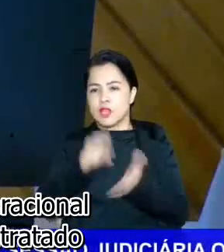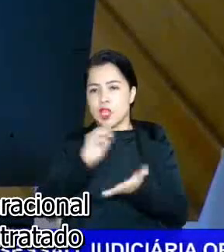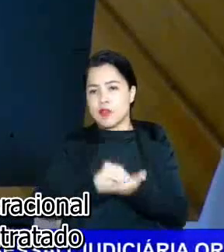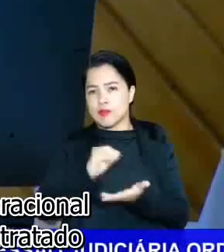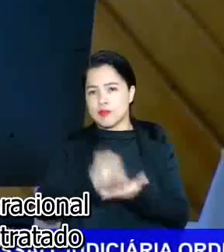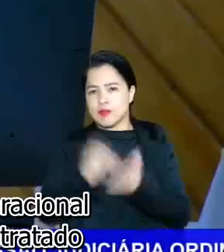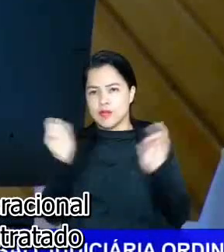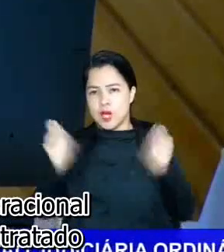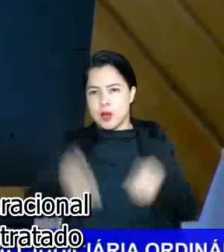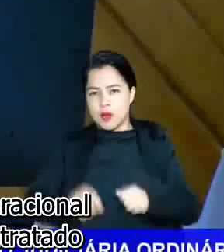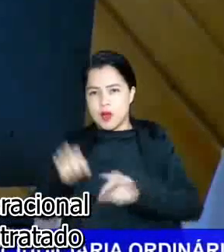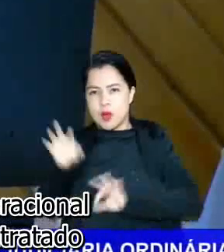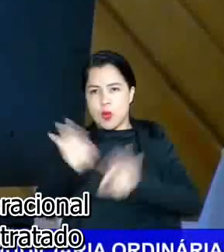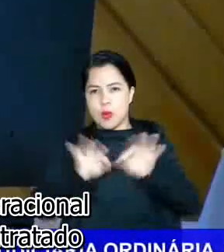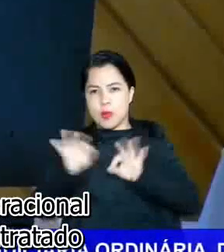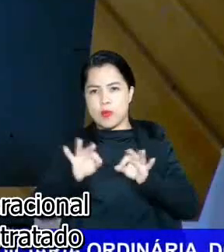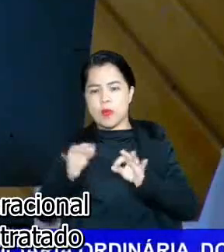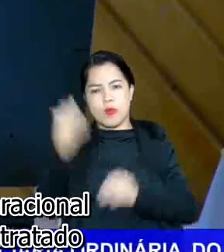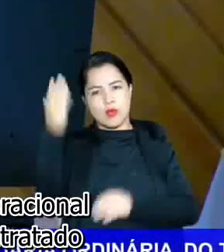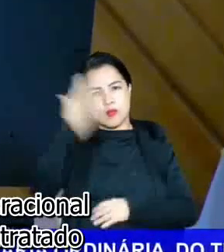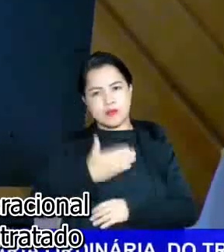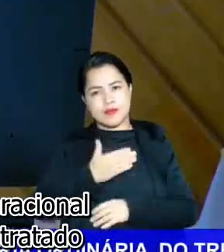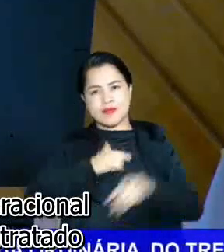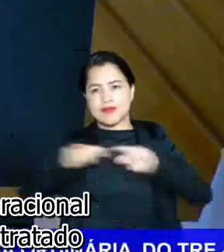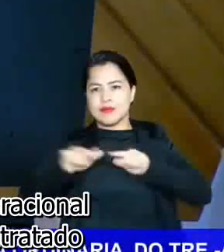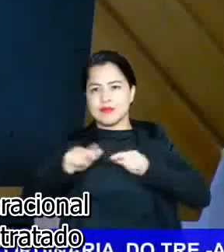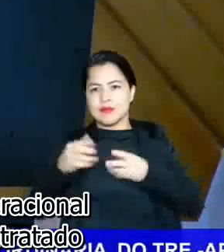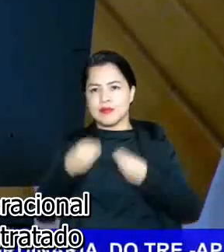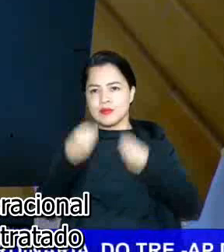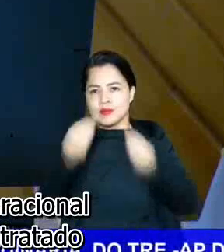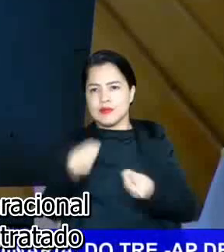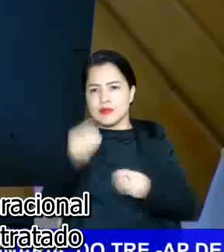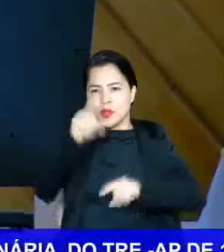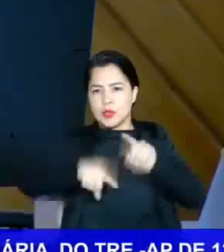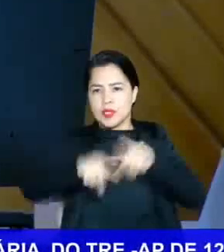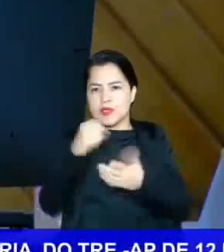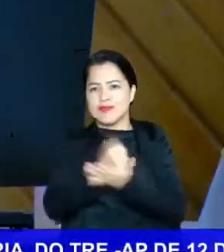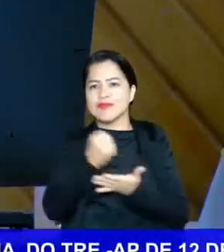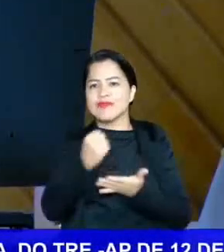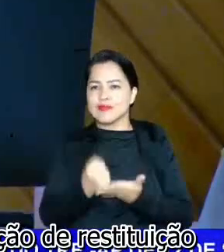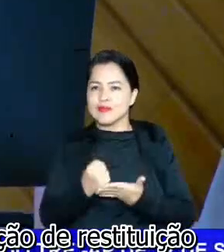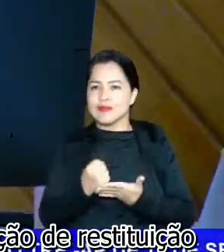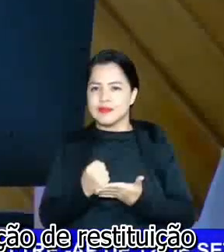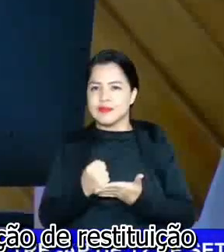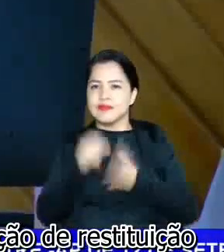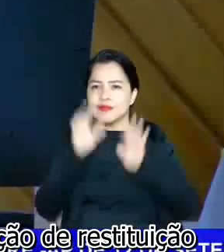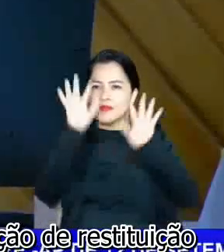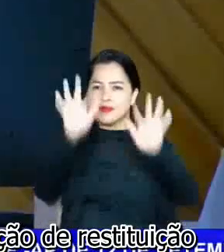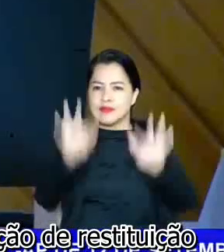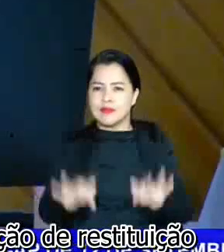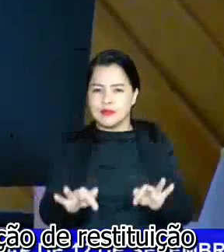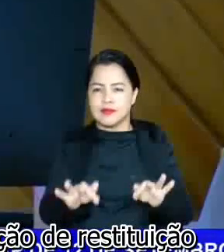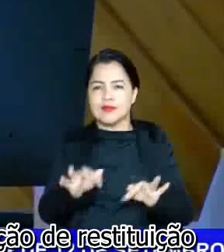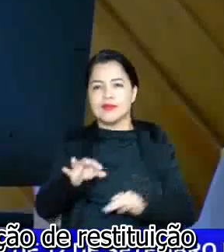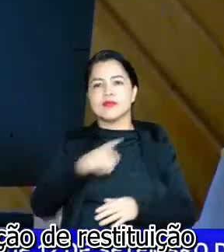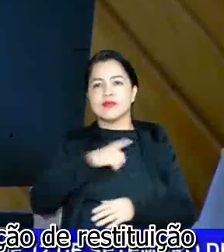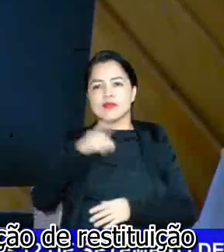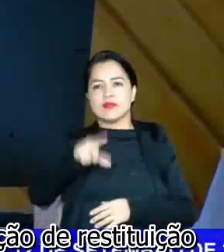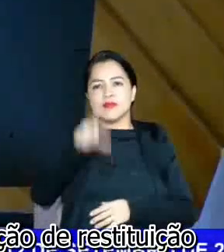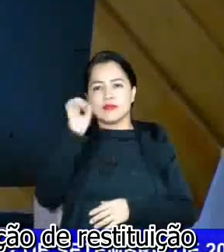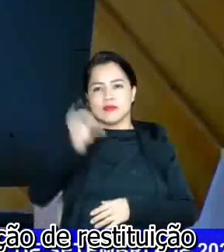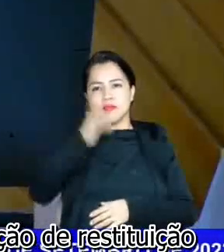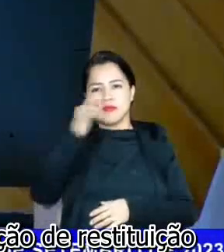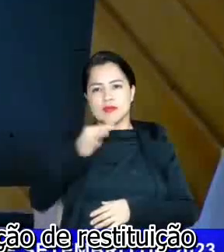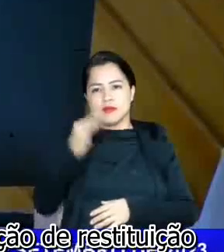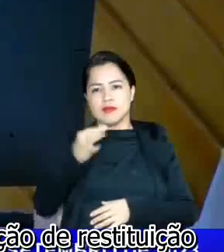de capacidade operacional para prestar o serviço ou fornecer o material contratado. Ao final, opinou pela desaprovação